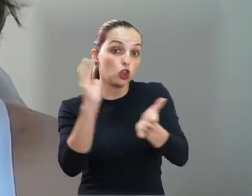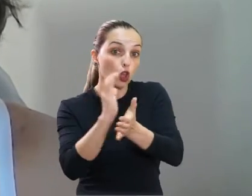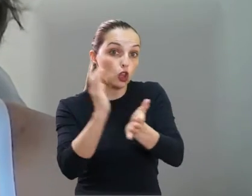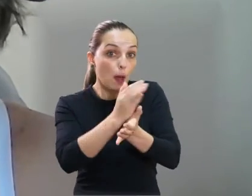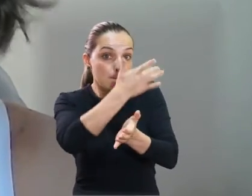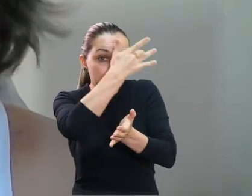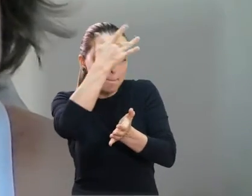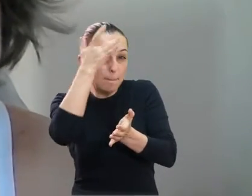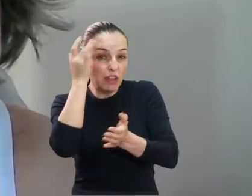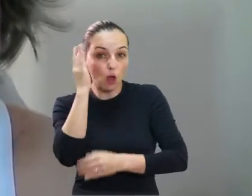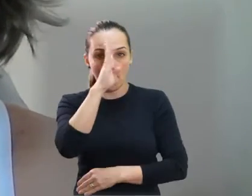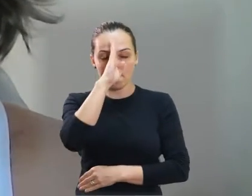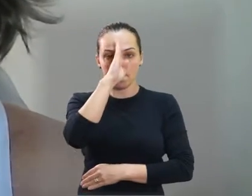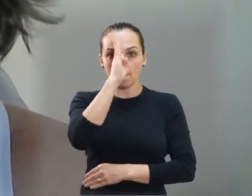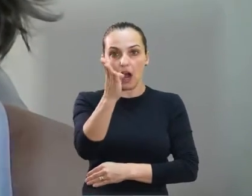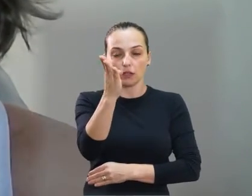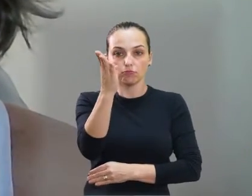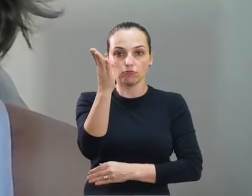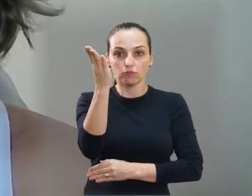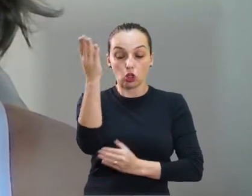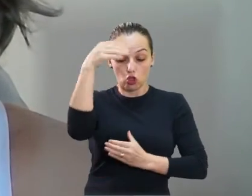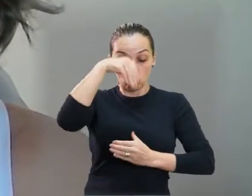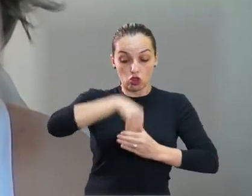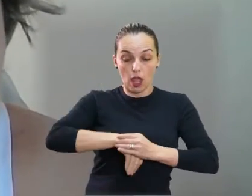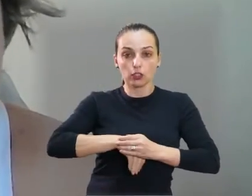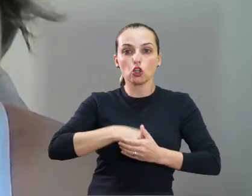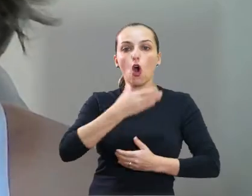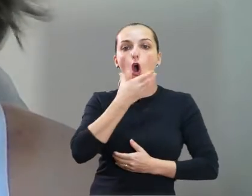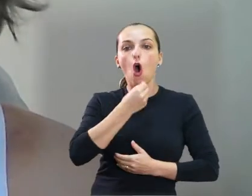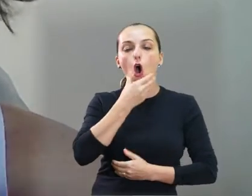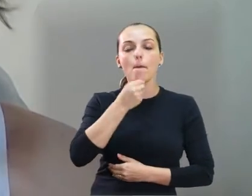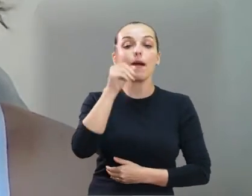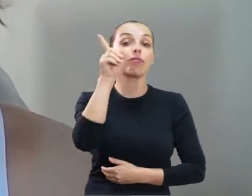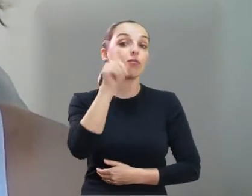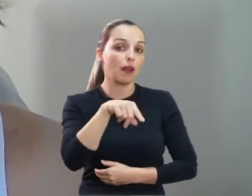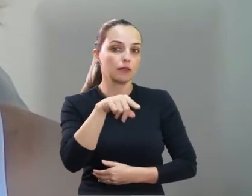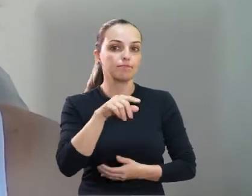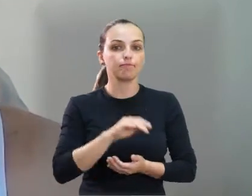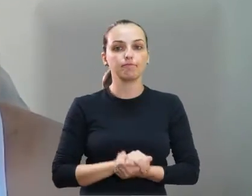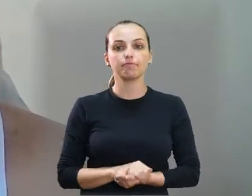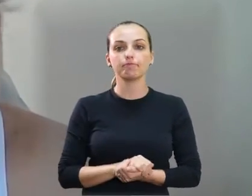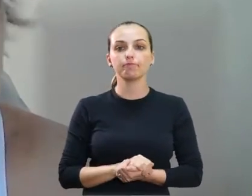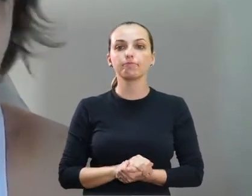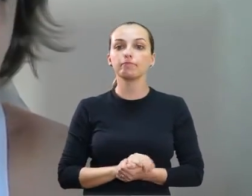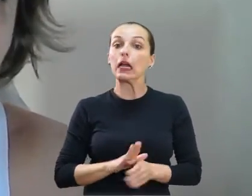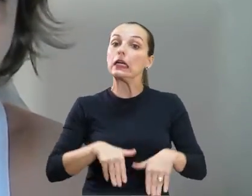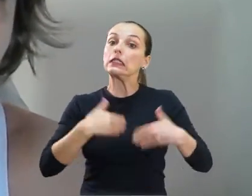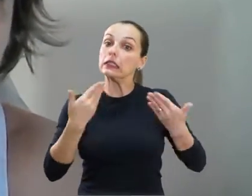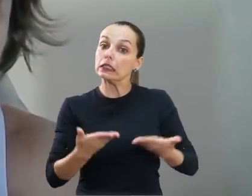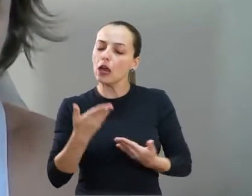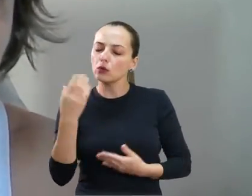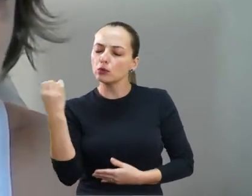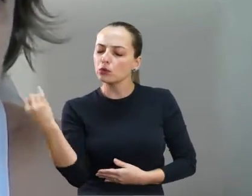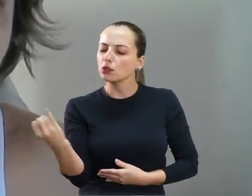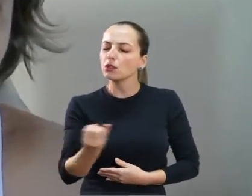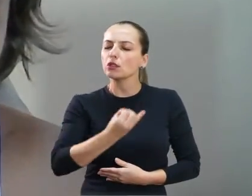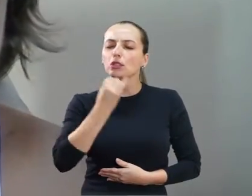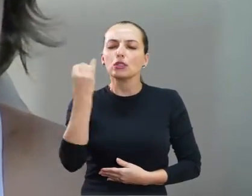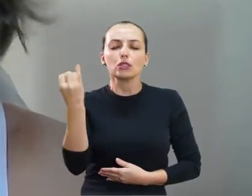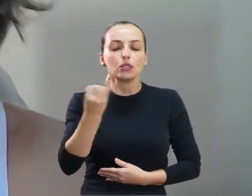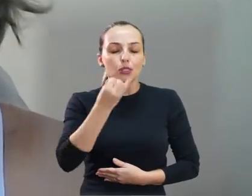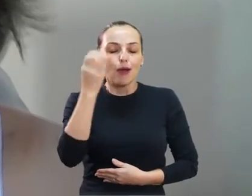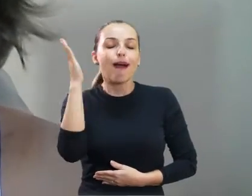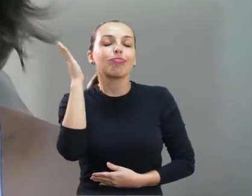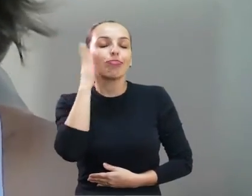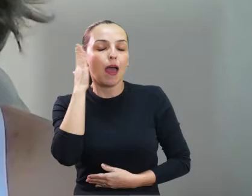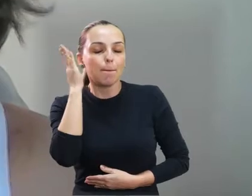população heterossexual, estão assim bastante equilibrados, né? Na população heterossexual, mais prevalente na